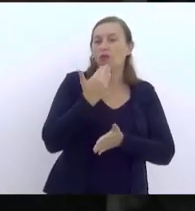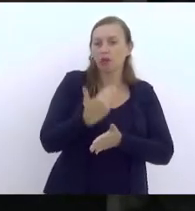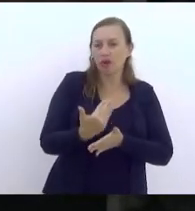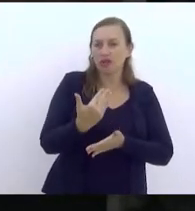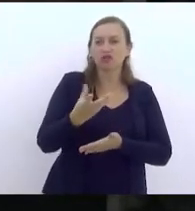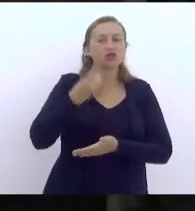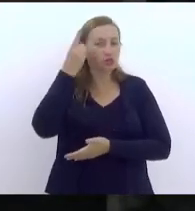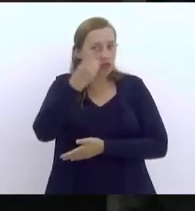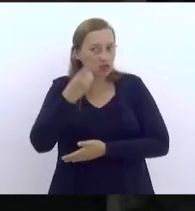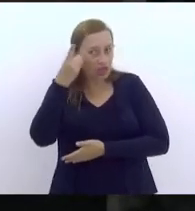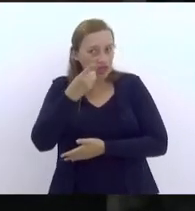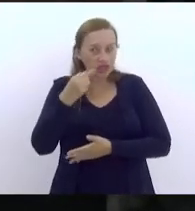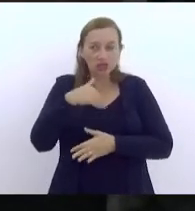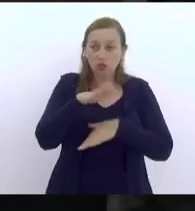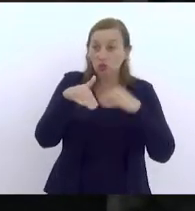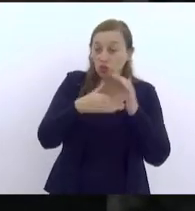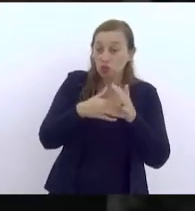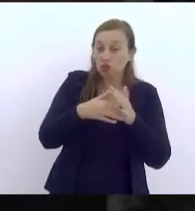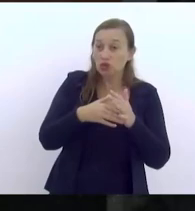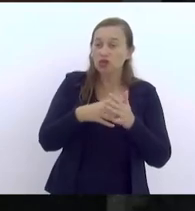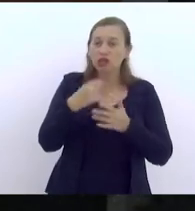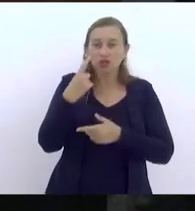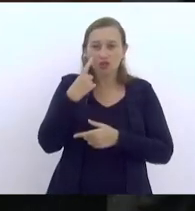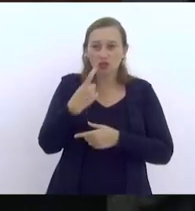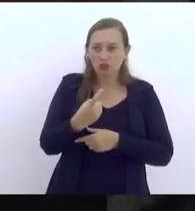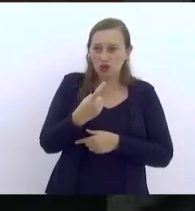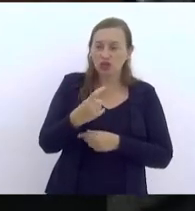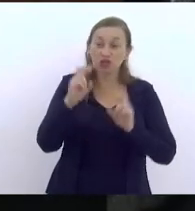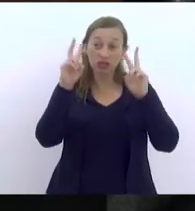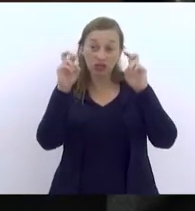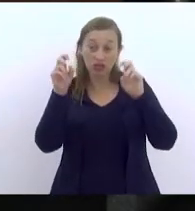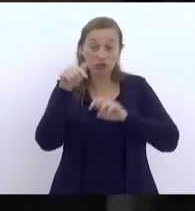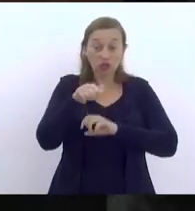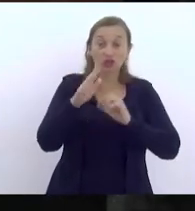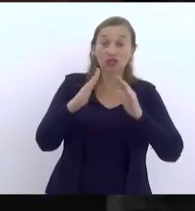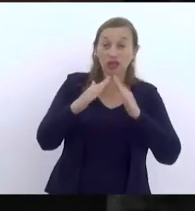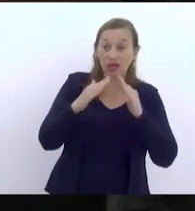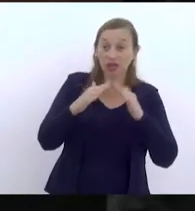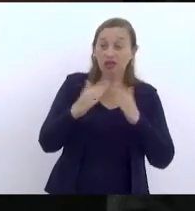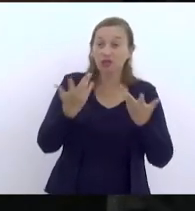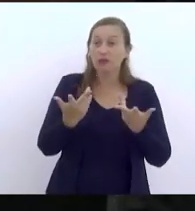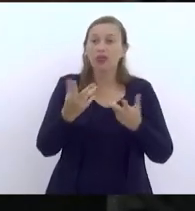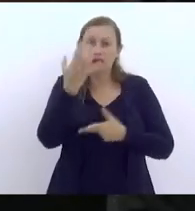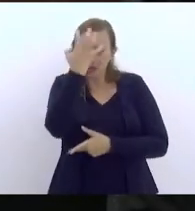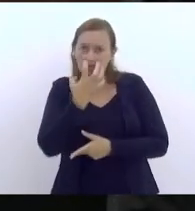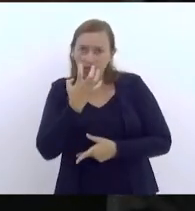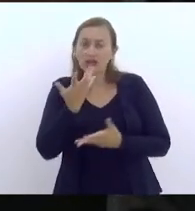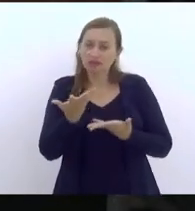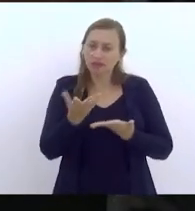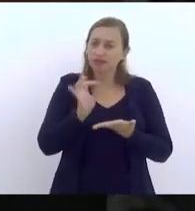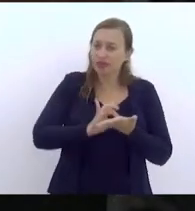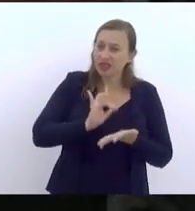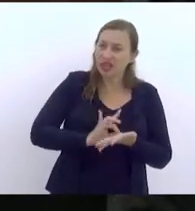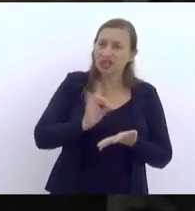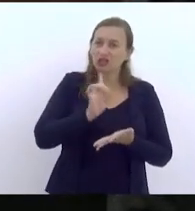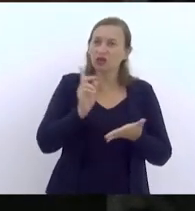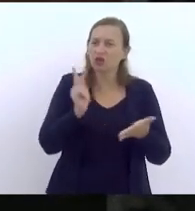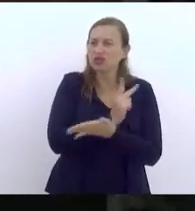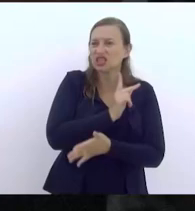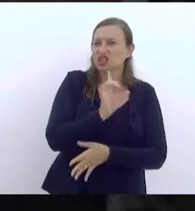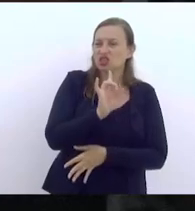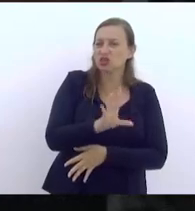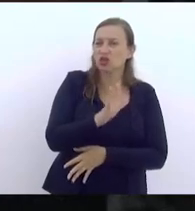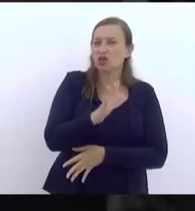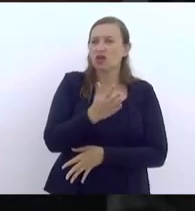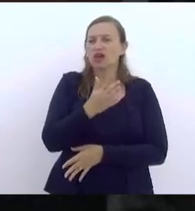nobres deputados e deputadas para que a gente se debruce a respeito dessa questão aqui na casa. E é uma coisa muito séria. E isso não ocorre apenas em relação